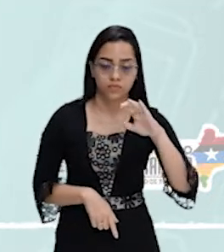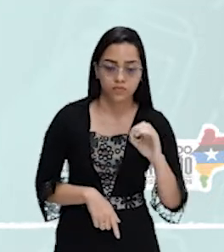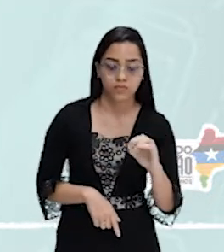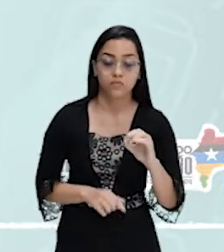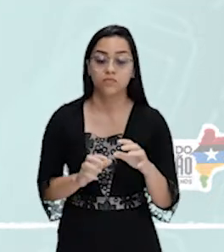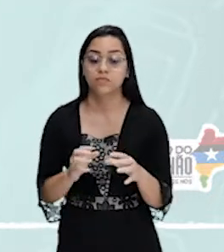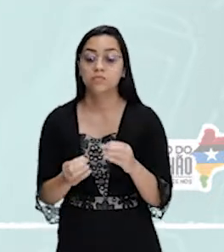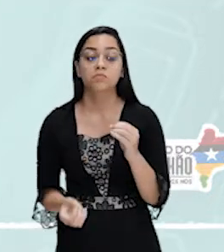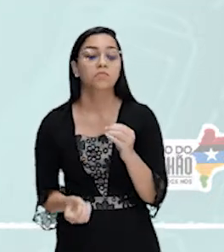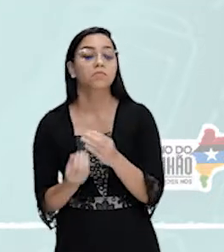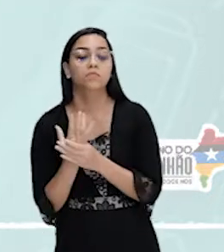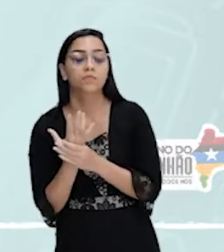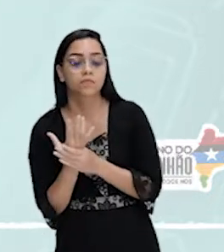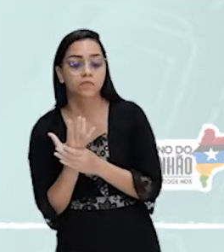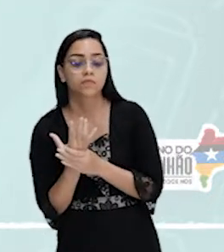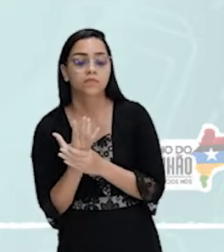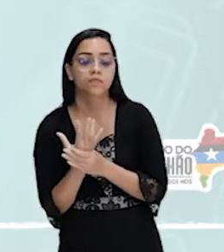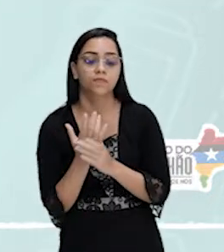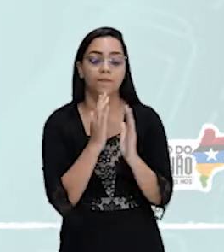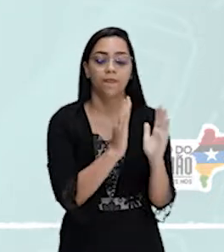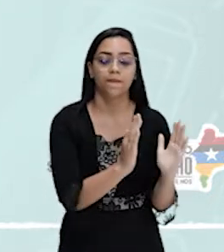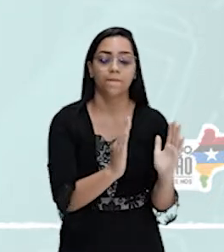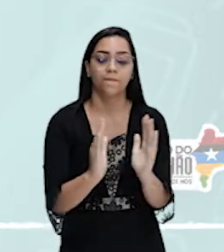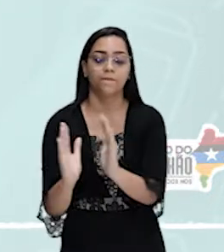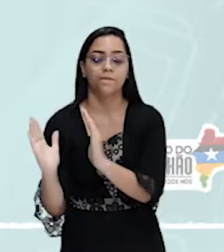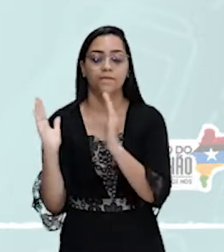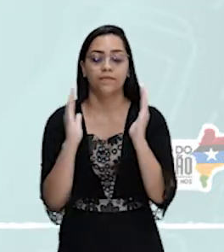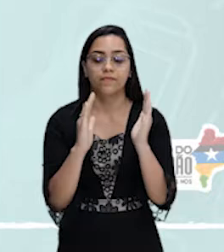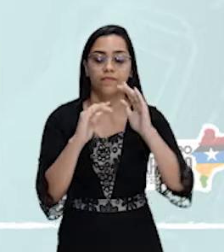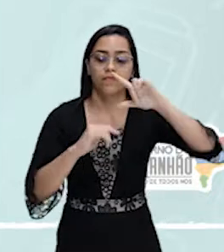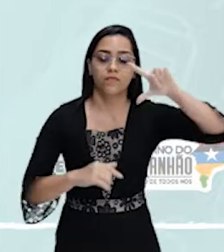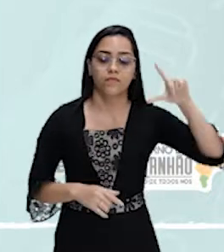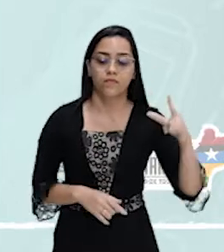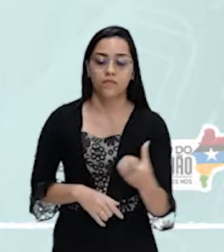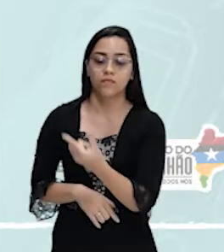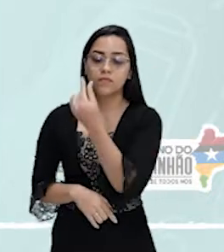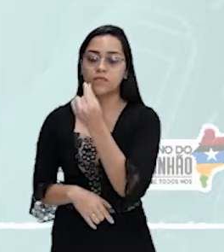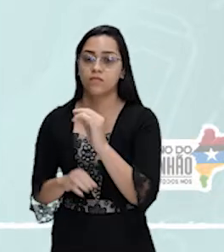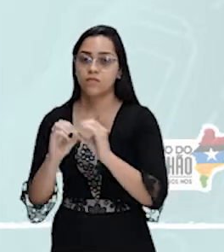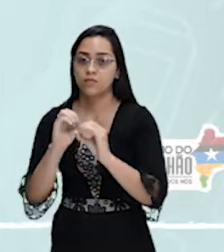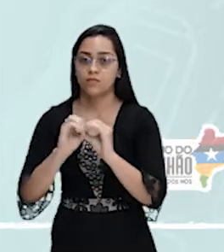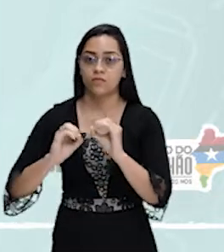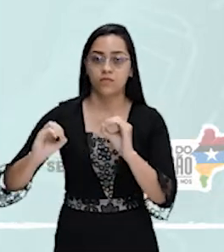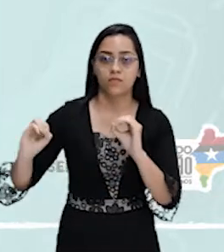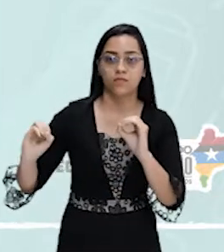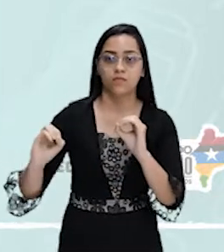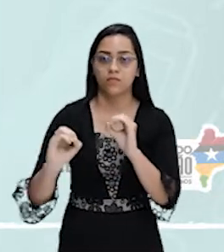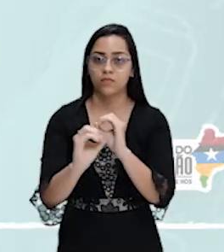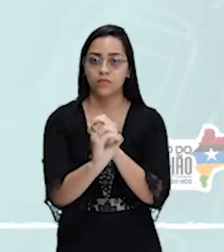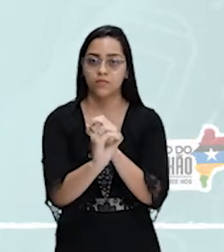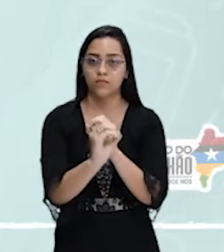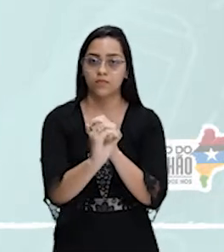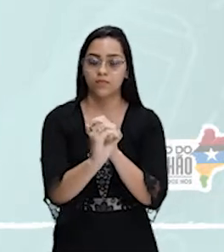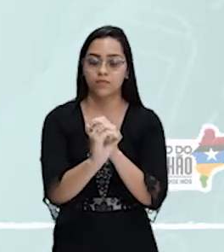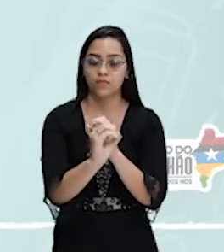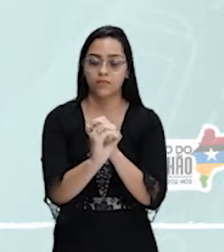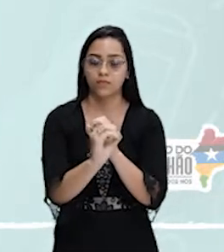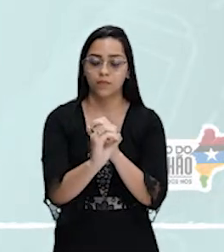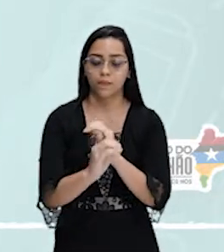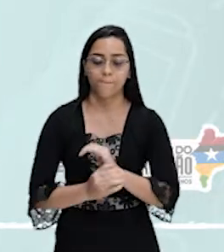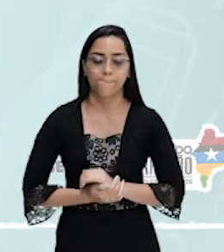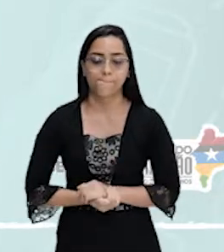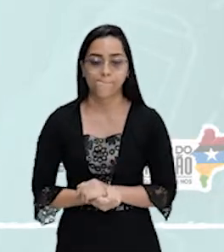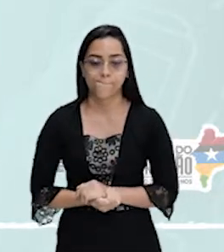o campo magnético, né, vamos falar da sua formação, de que forma, né, que isso aconteceu, das fases da Lua e também